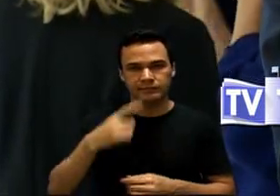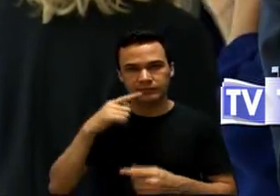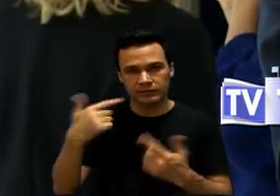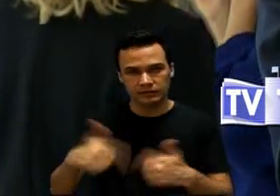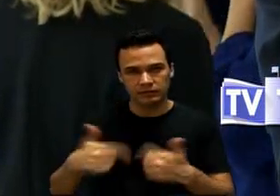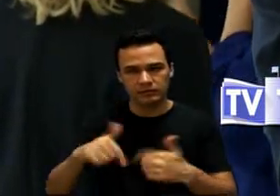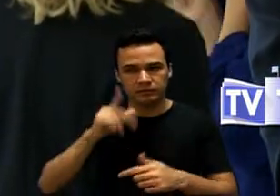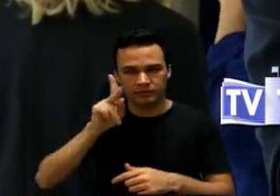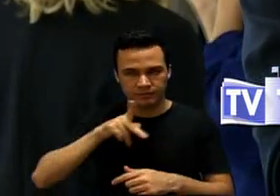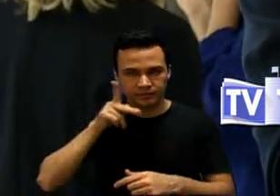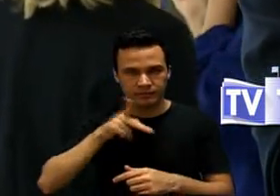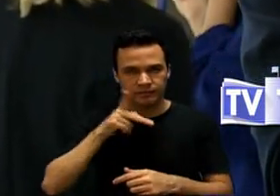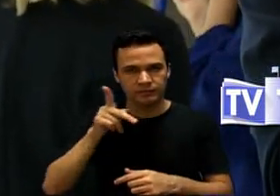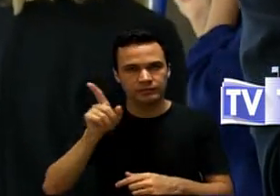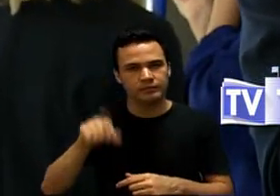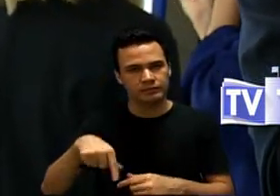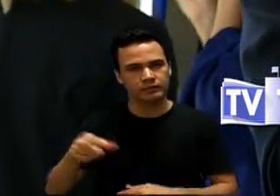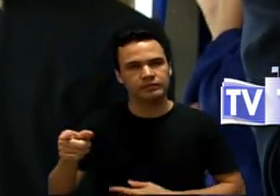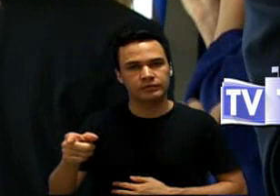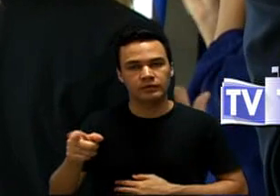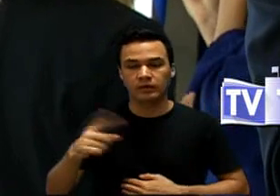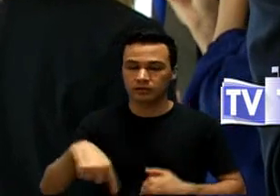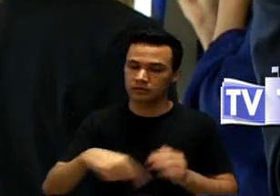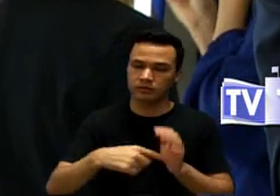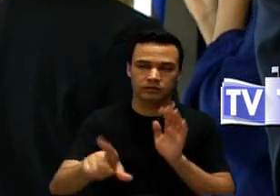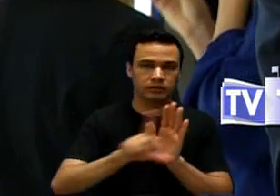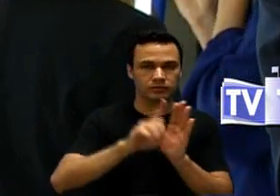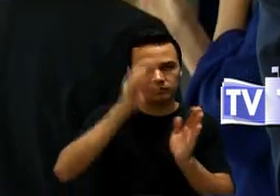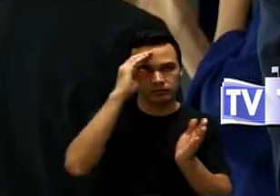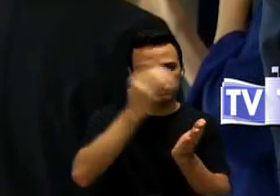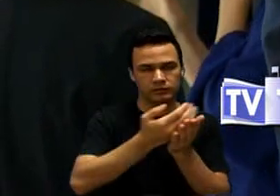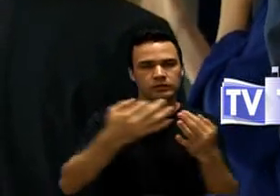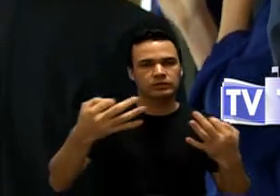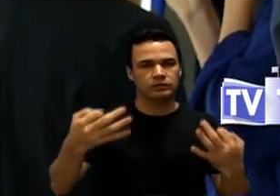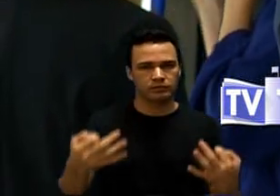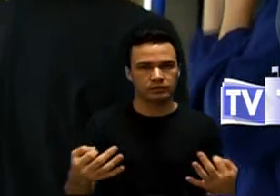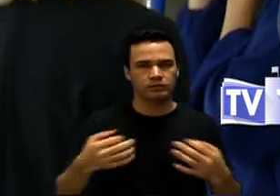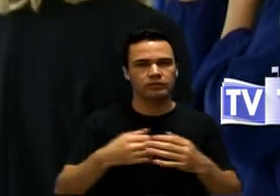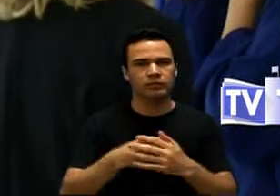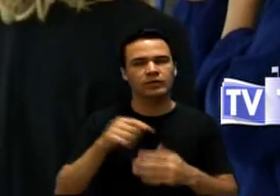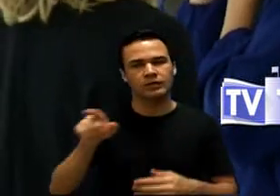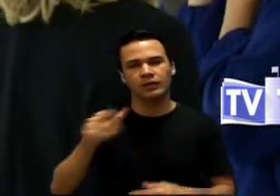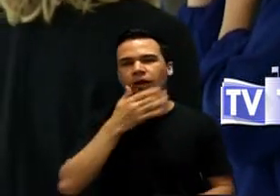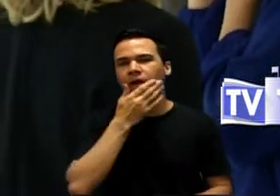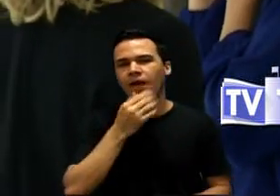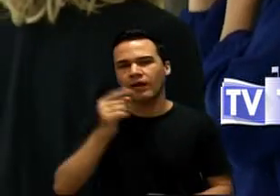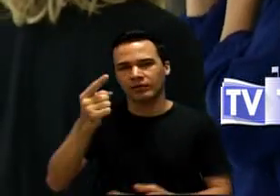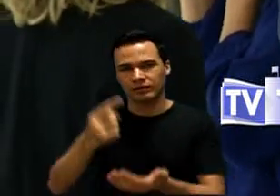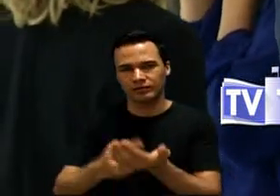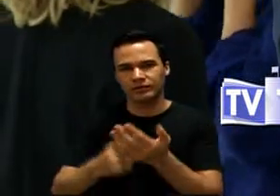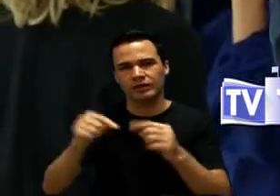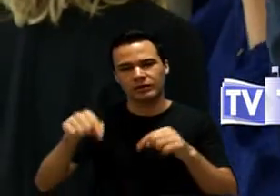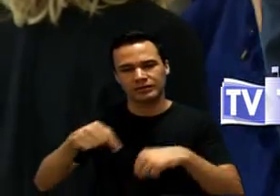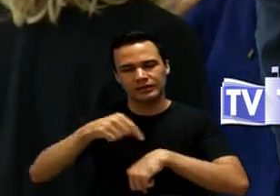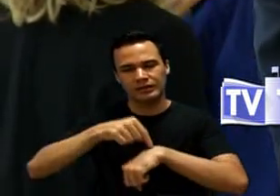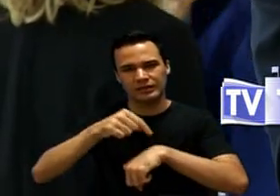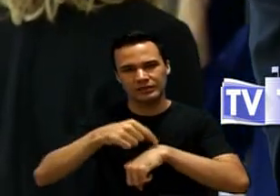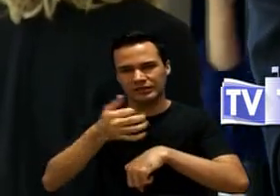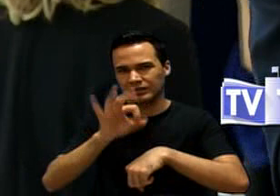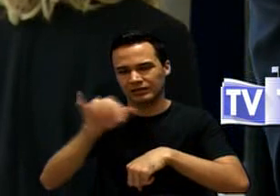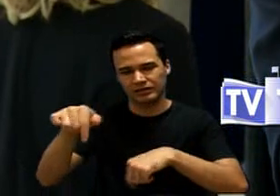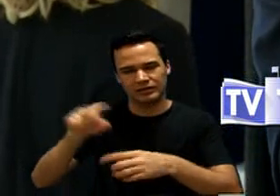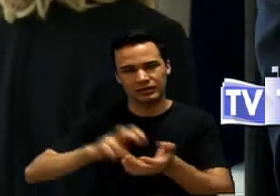atividade parlamentar, que é regimental e legal. Ele agendou para agora às 10 horas da